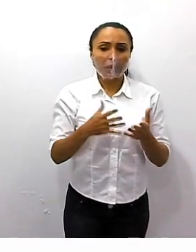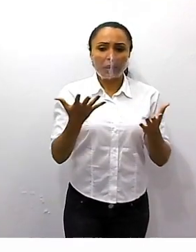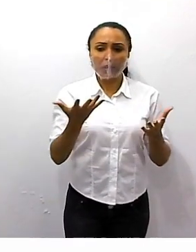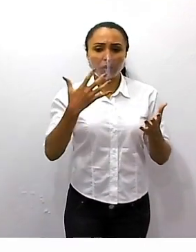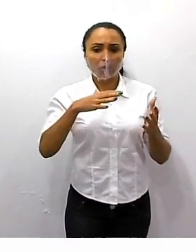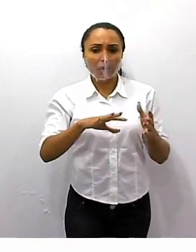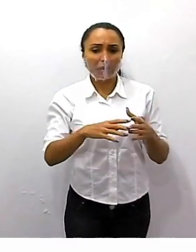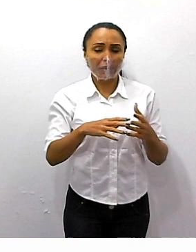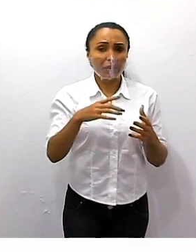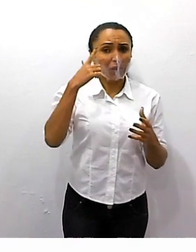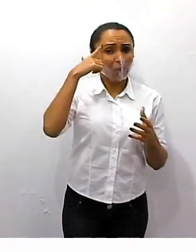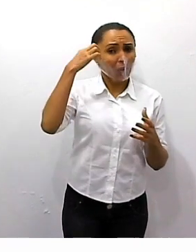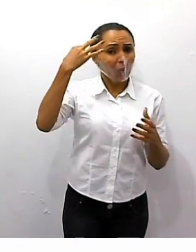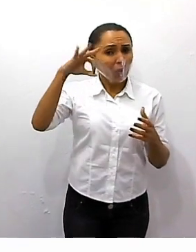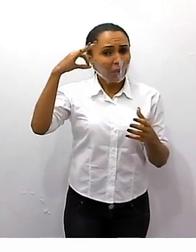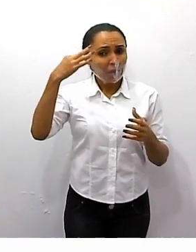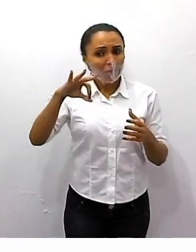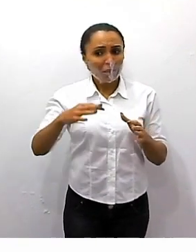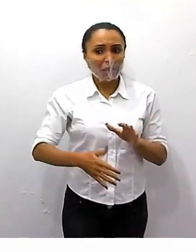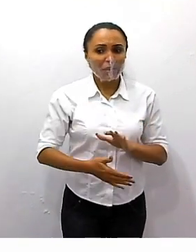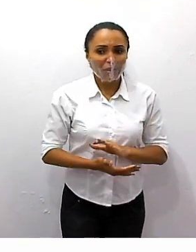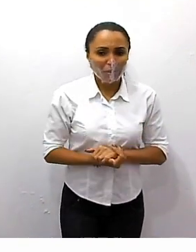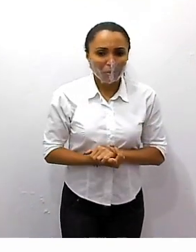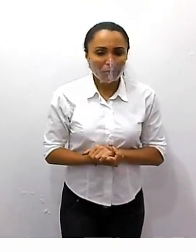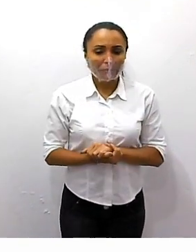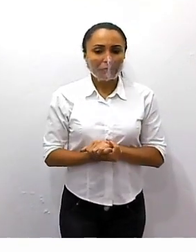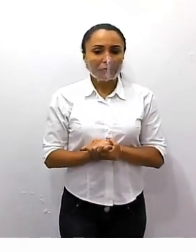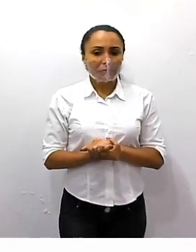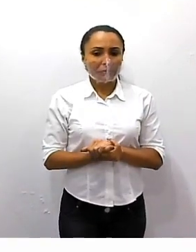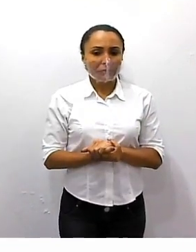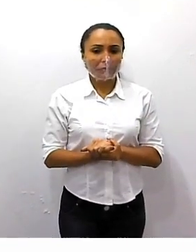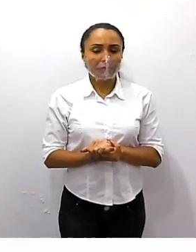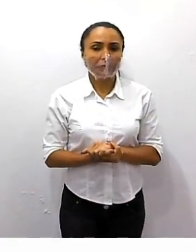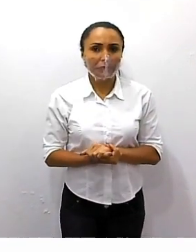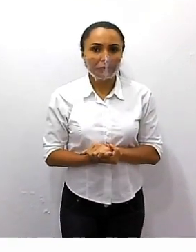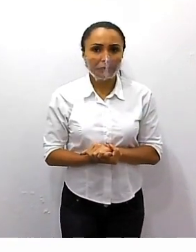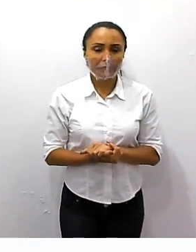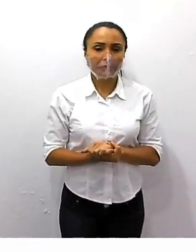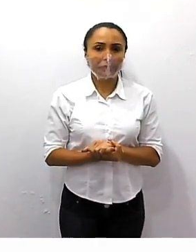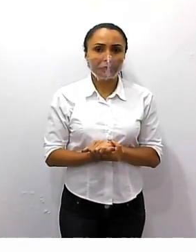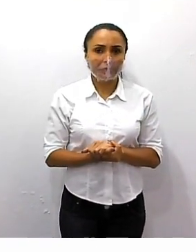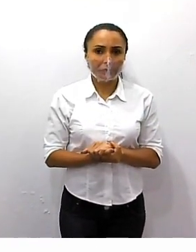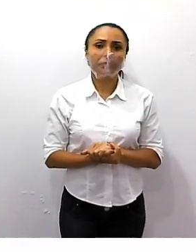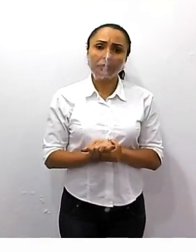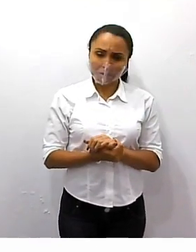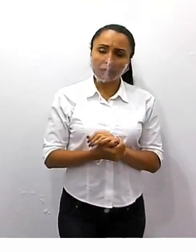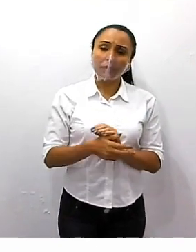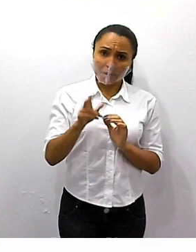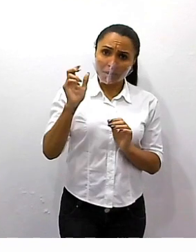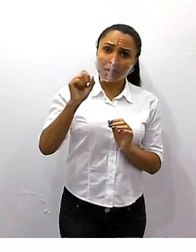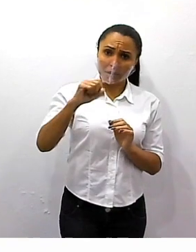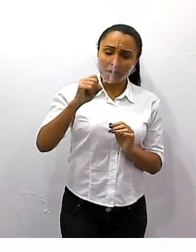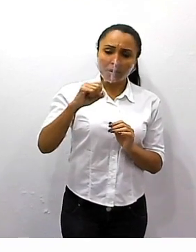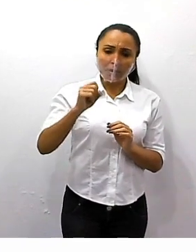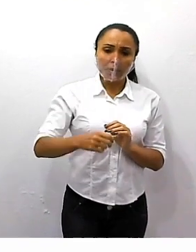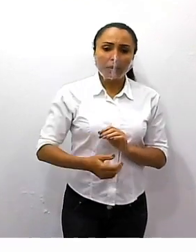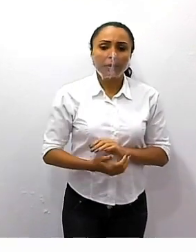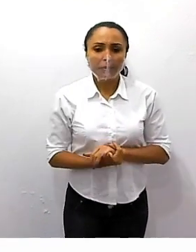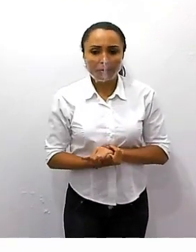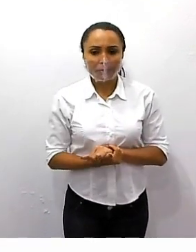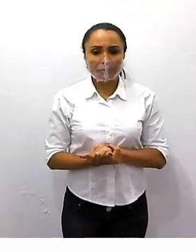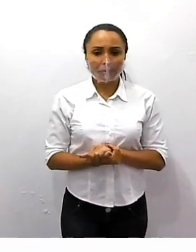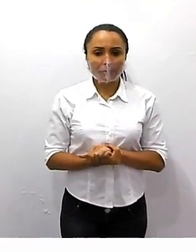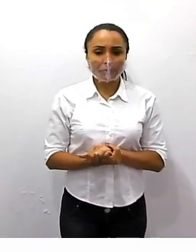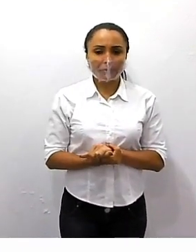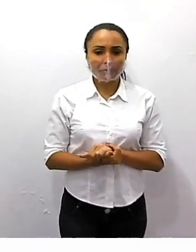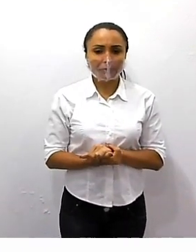está com dores de cabeça. Dá a ideia de concessão, ó, conjunção subordinativa concessiva. É verdade. Embora, mesmo que, ainda